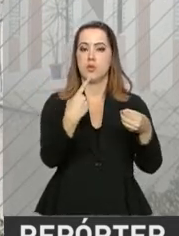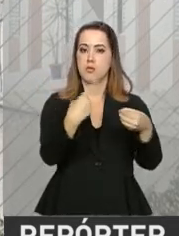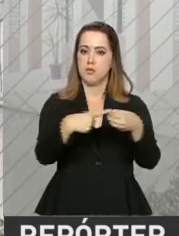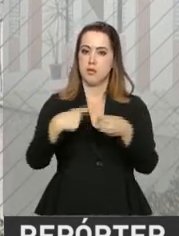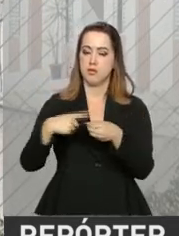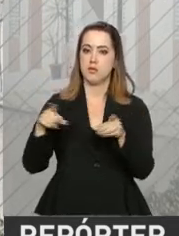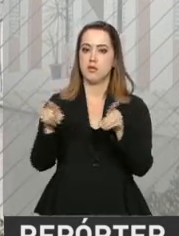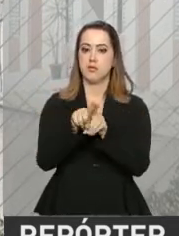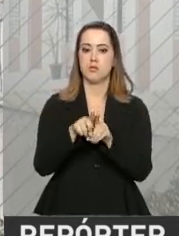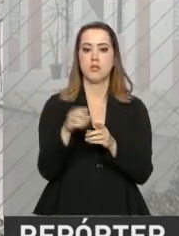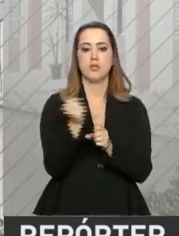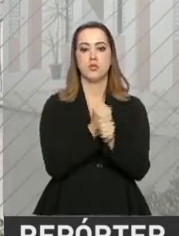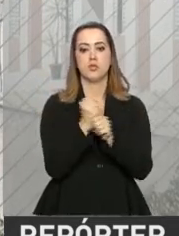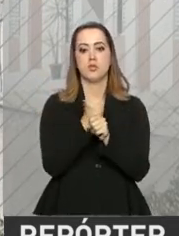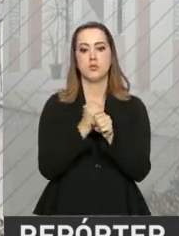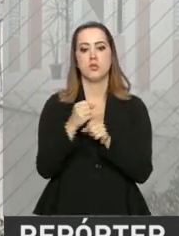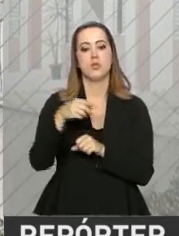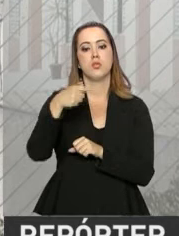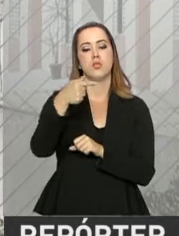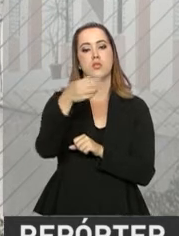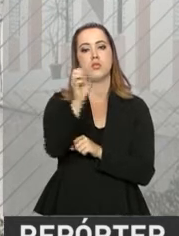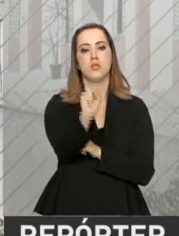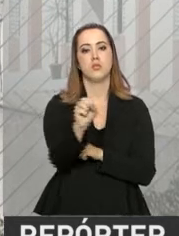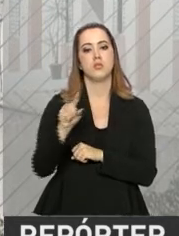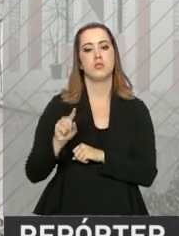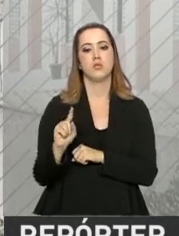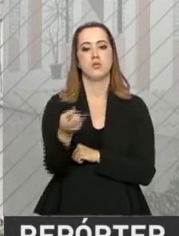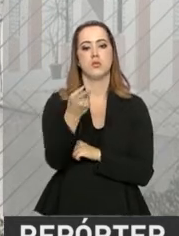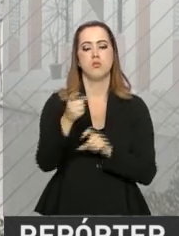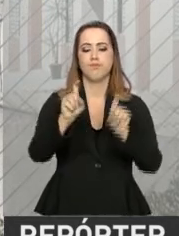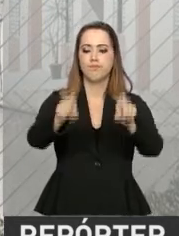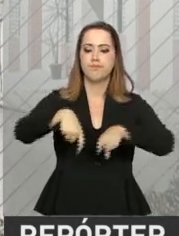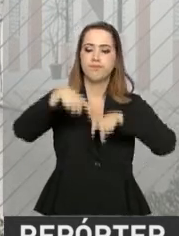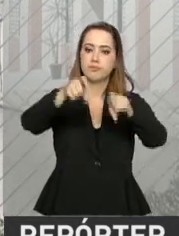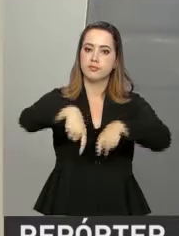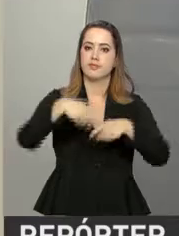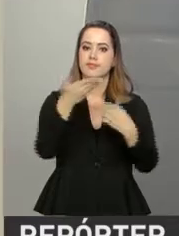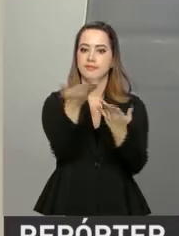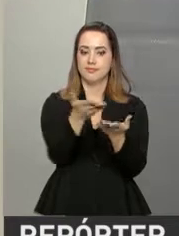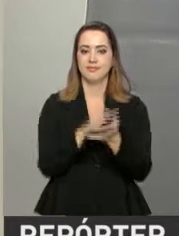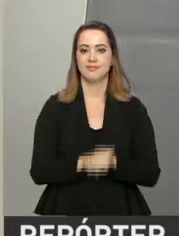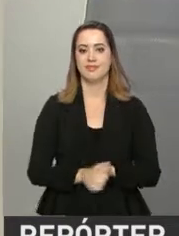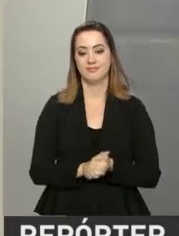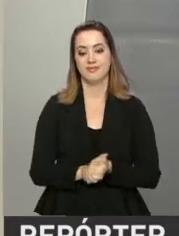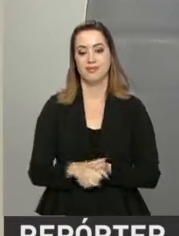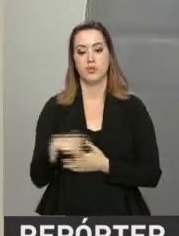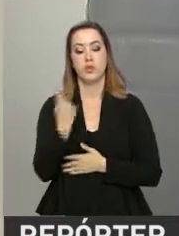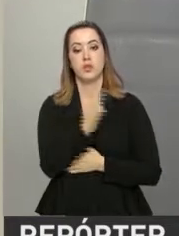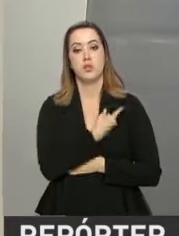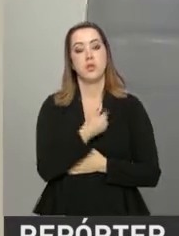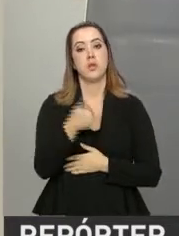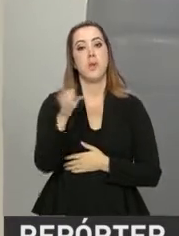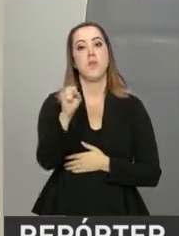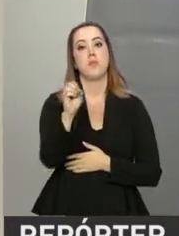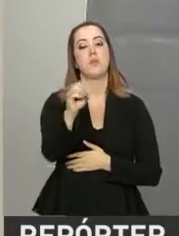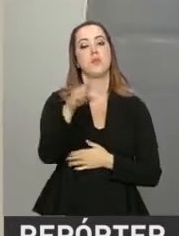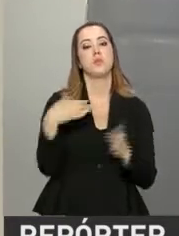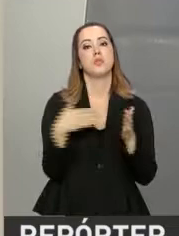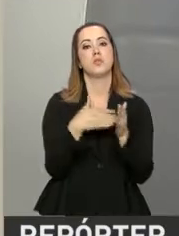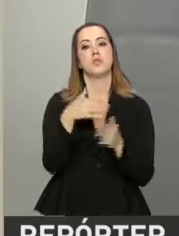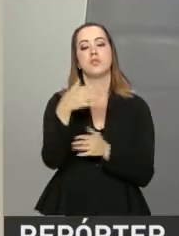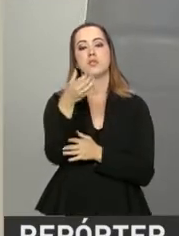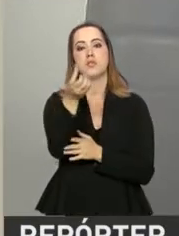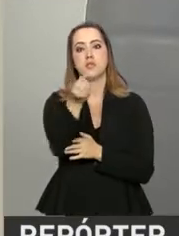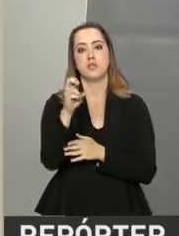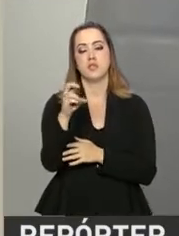urbanas e com renda anual bruta de até 78 mil reais nas áreas rurais nós atendendo quem ganha de mil oitocentos